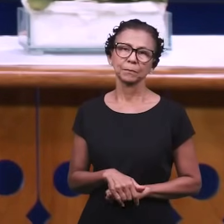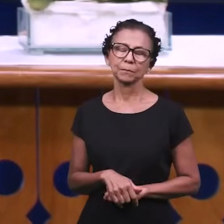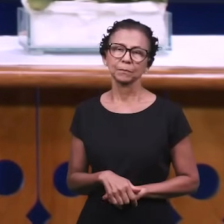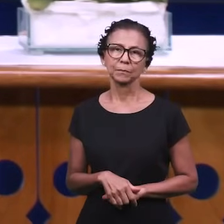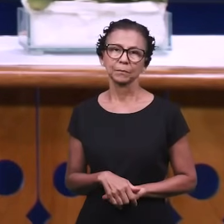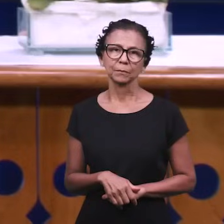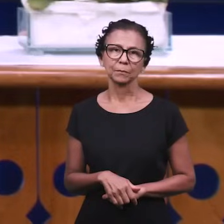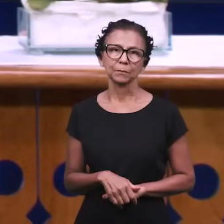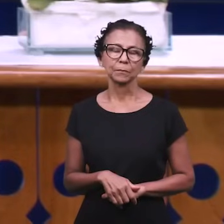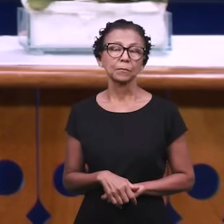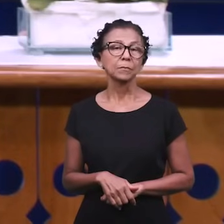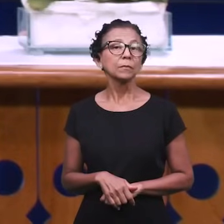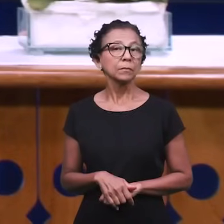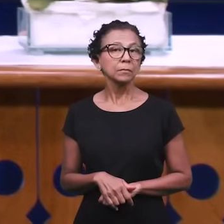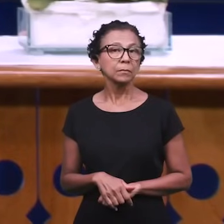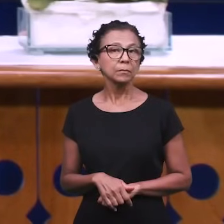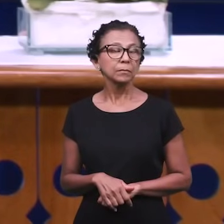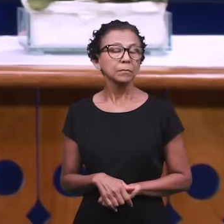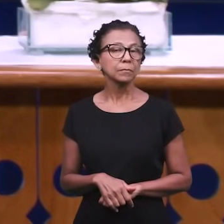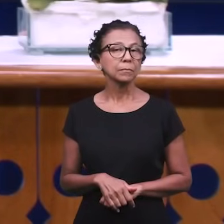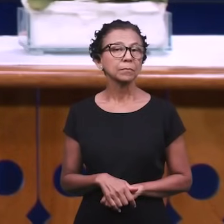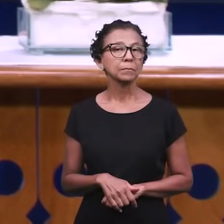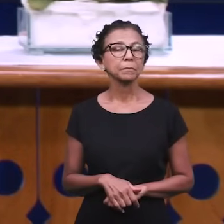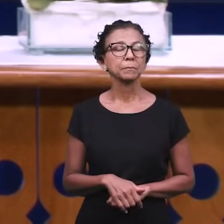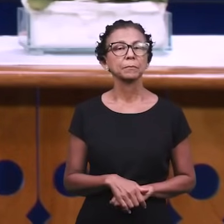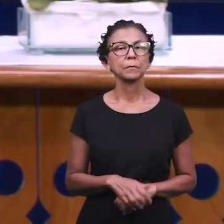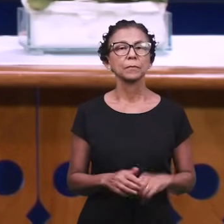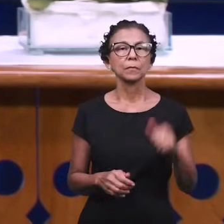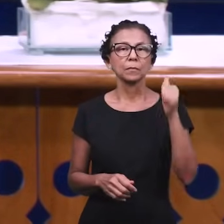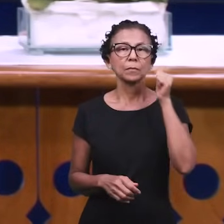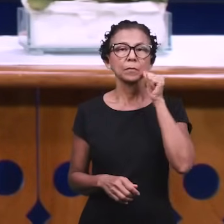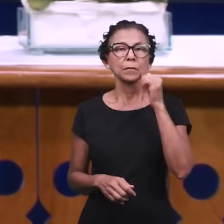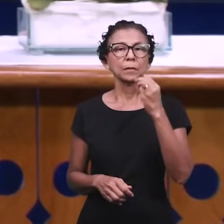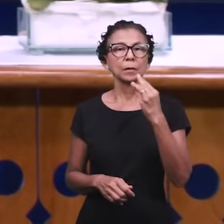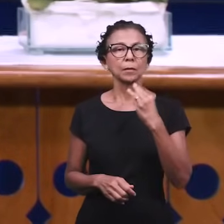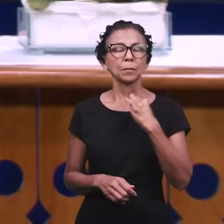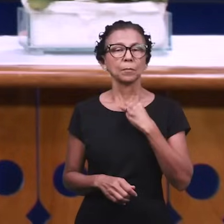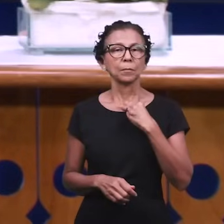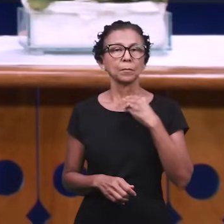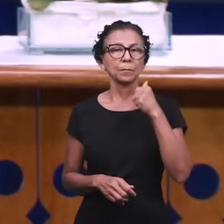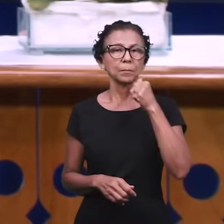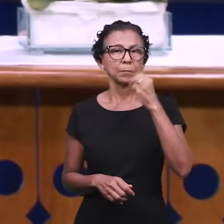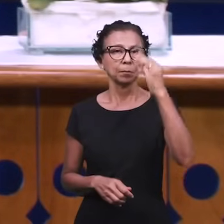quando Jesus foi ao encontro de Marta e Maria,